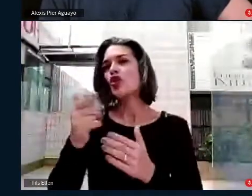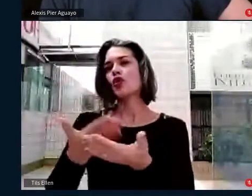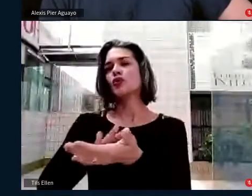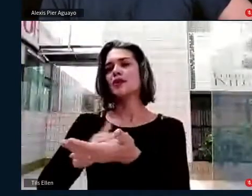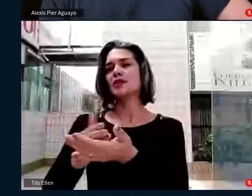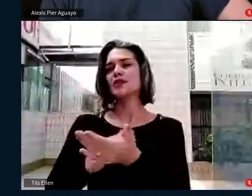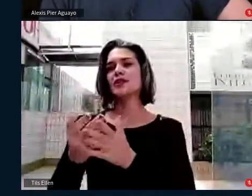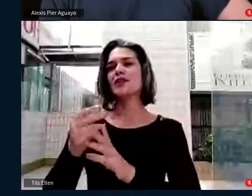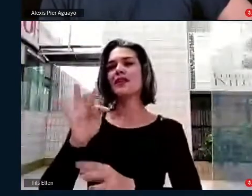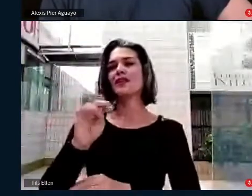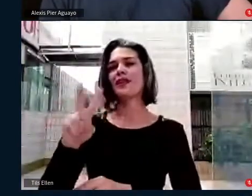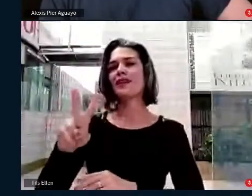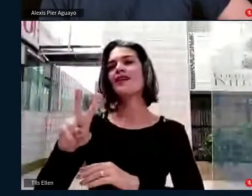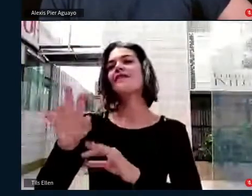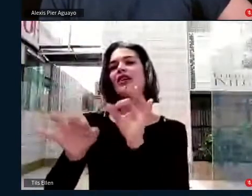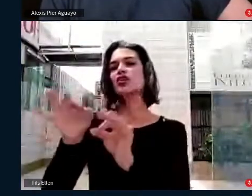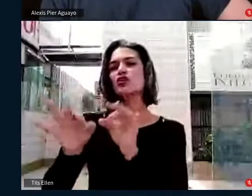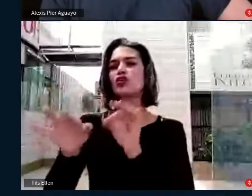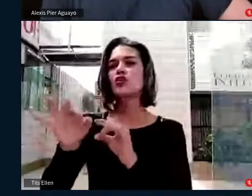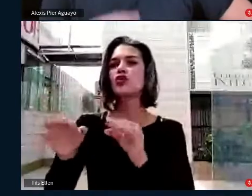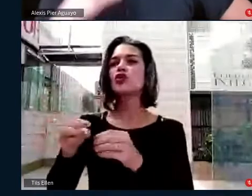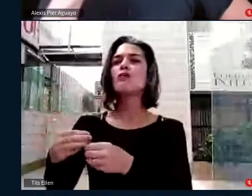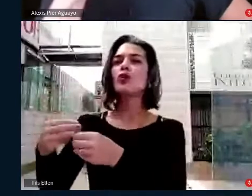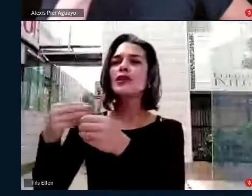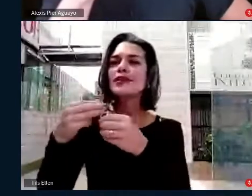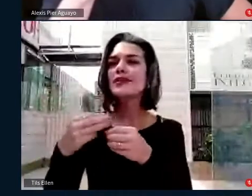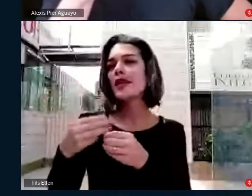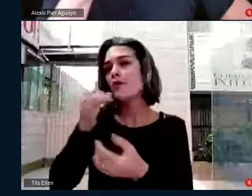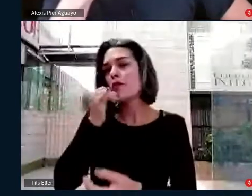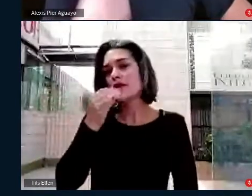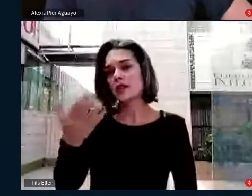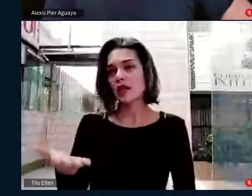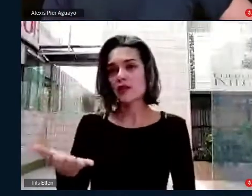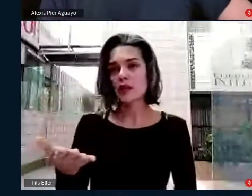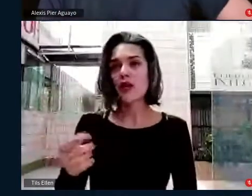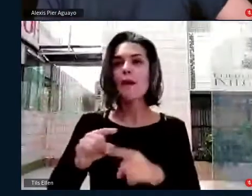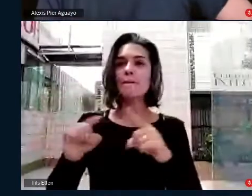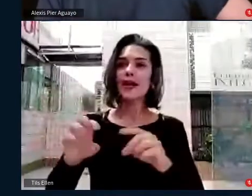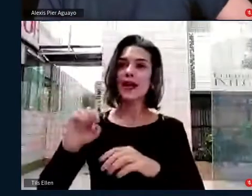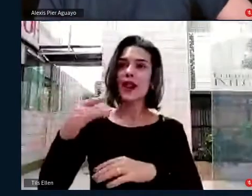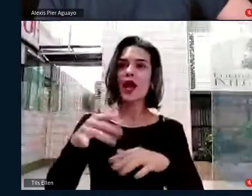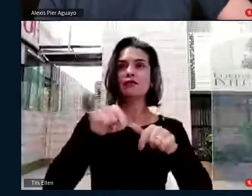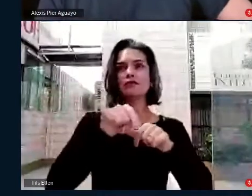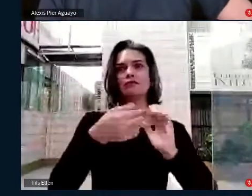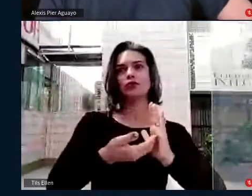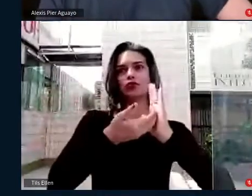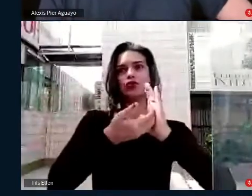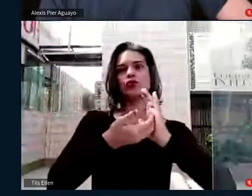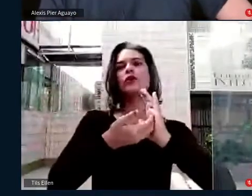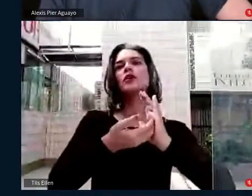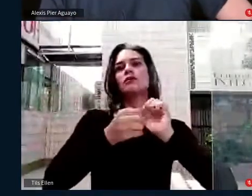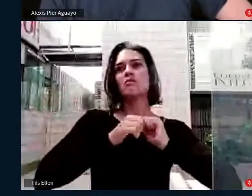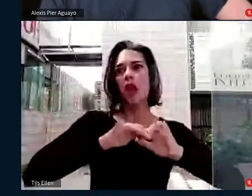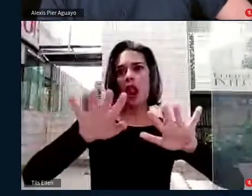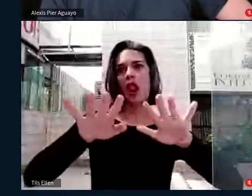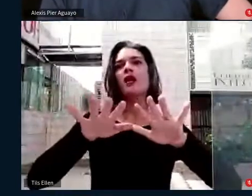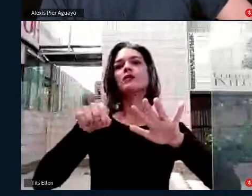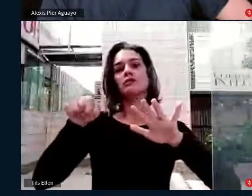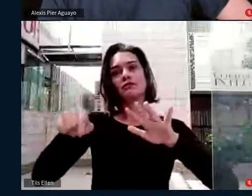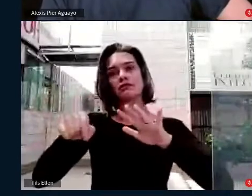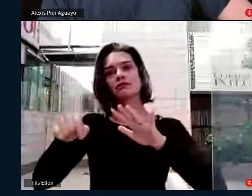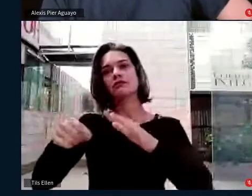atuam nas TVs legislativas municipais, por exemplo. Claro que com uma repercussão mais restrita, mais circunscrita